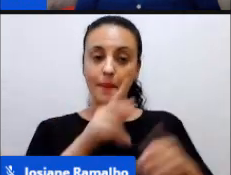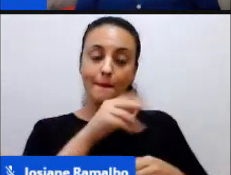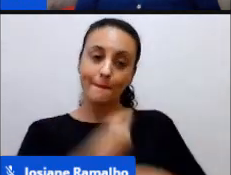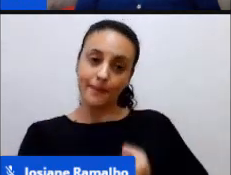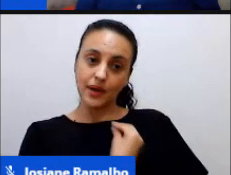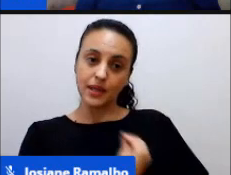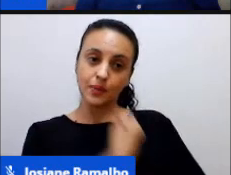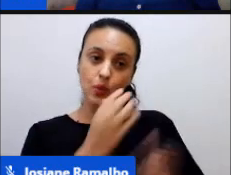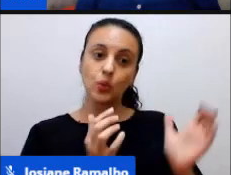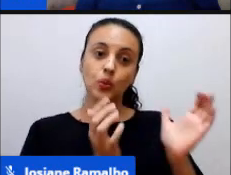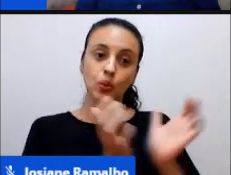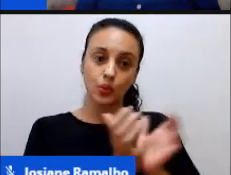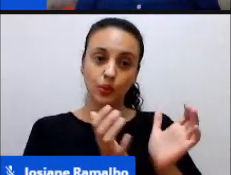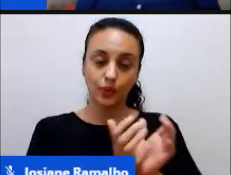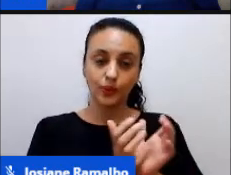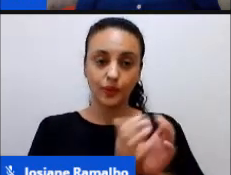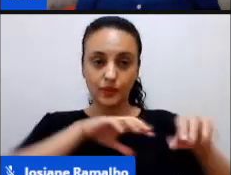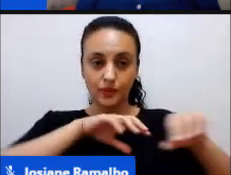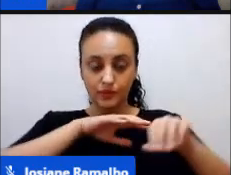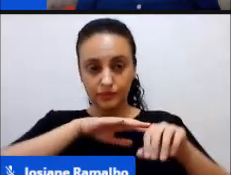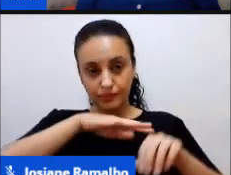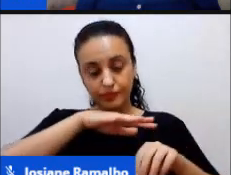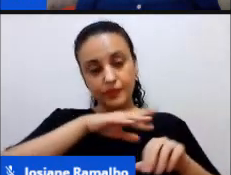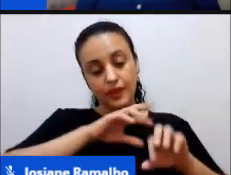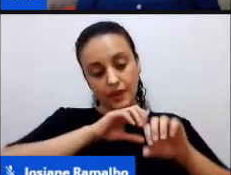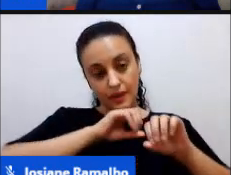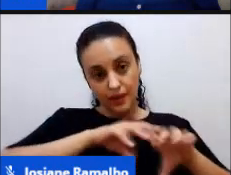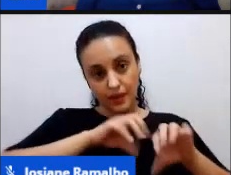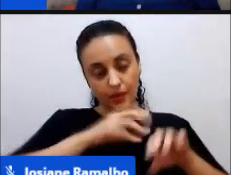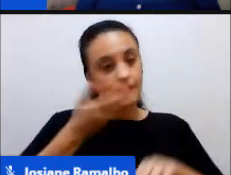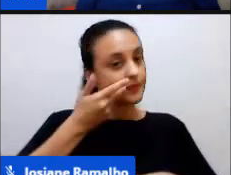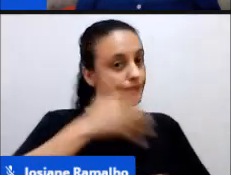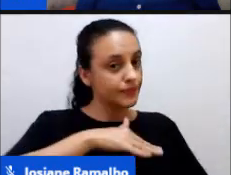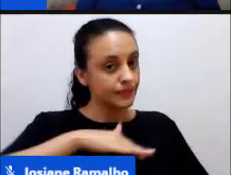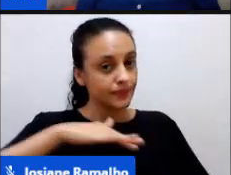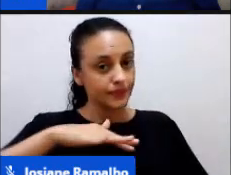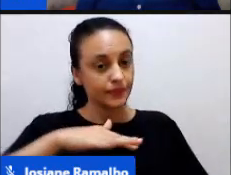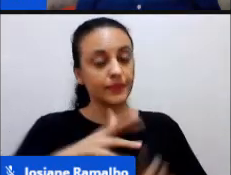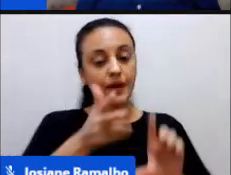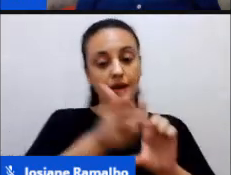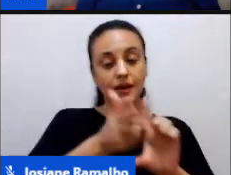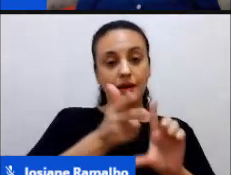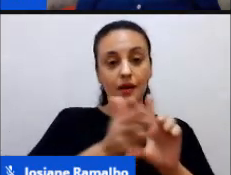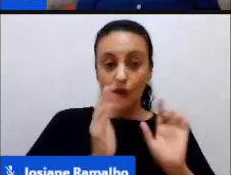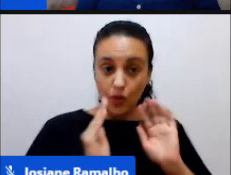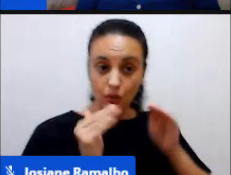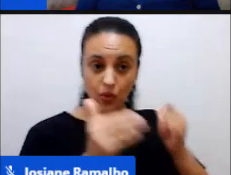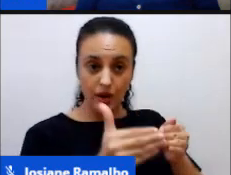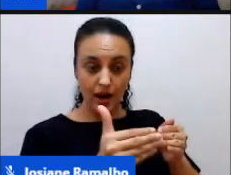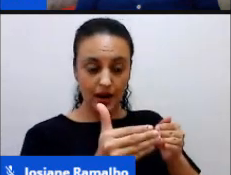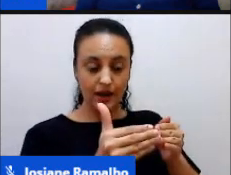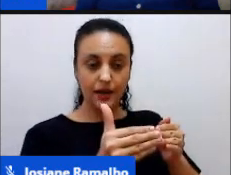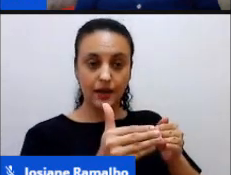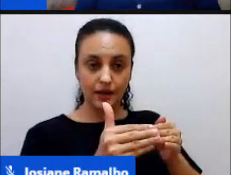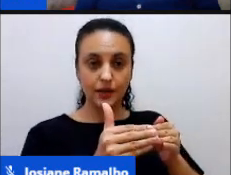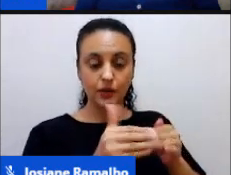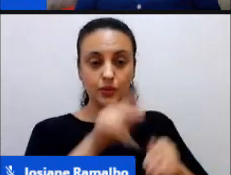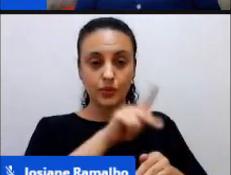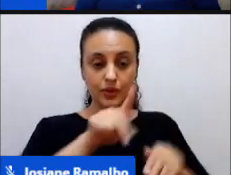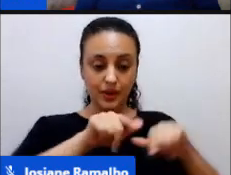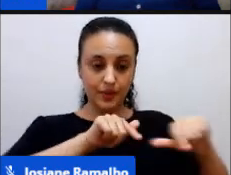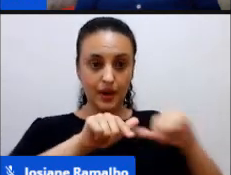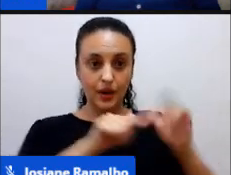live destina-se aos professores da educação infantil que atuam com as crianças do grupo 1 ao grupo 5.